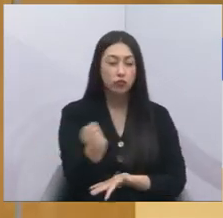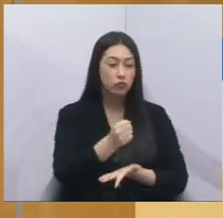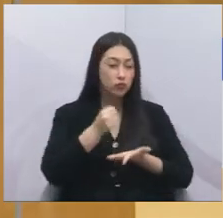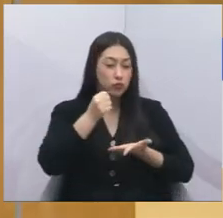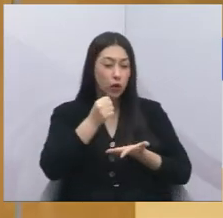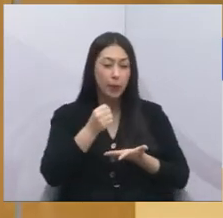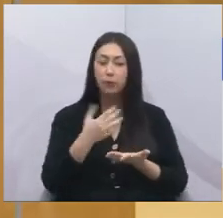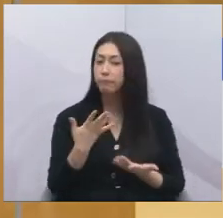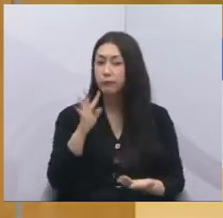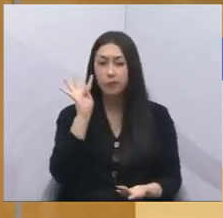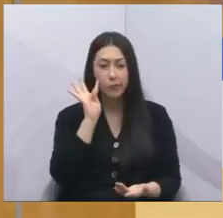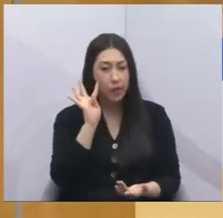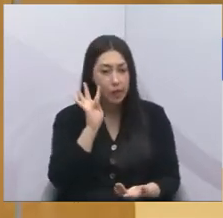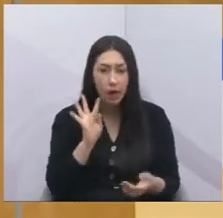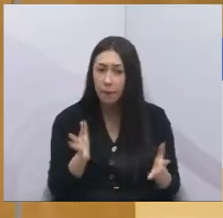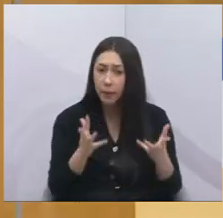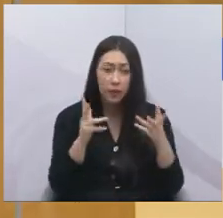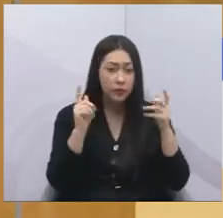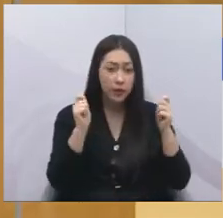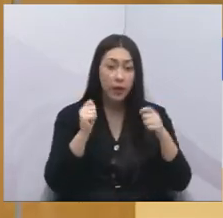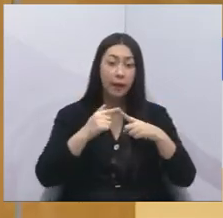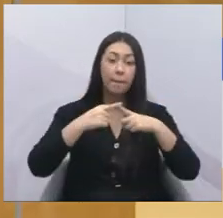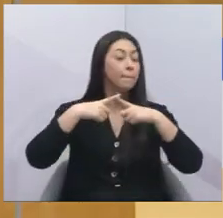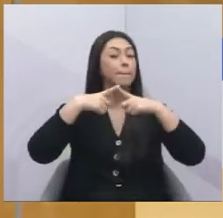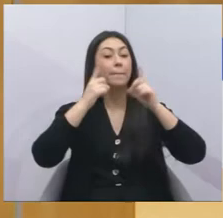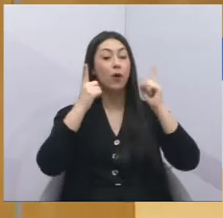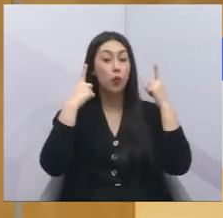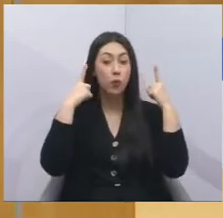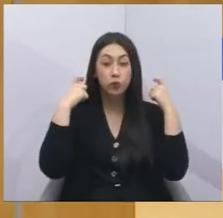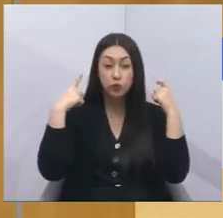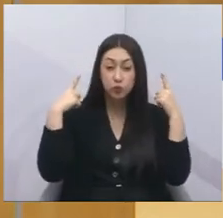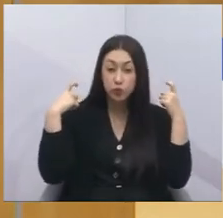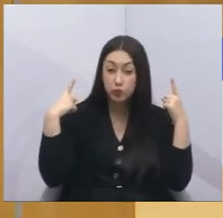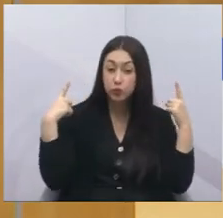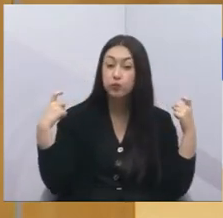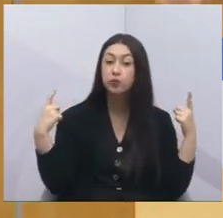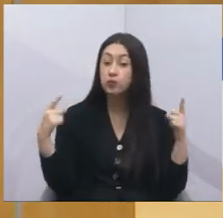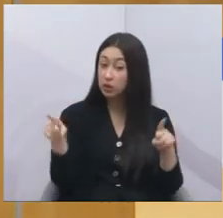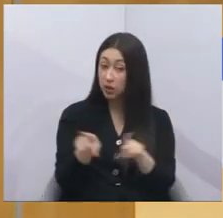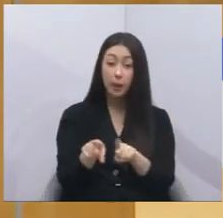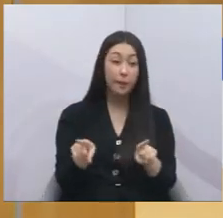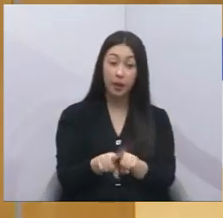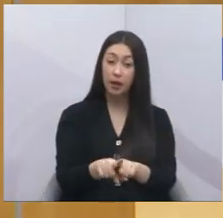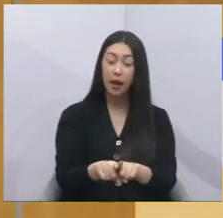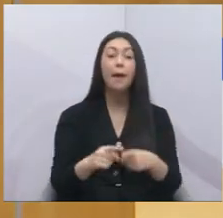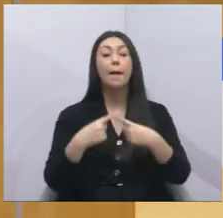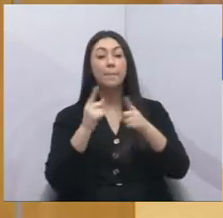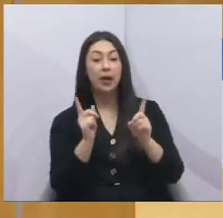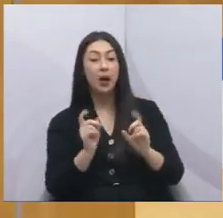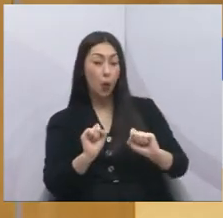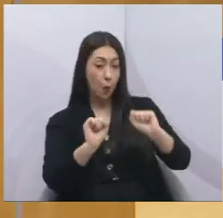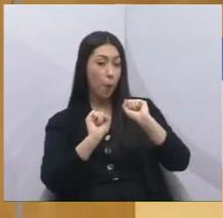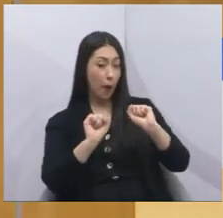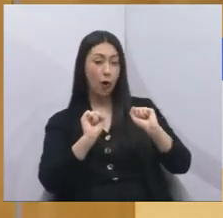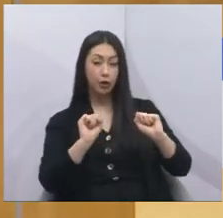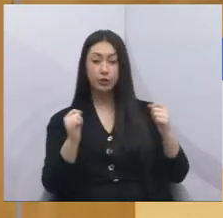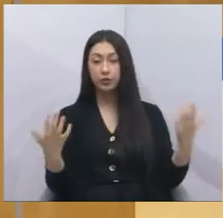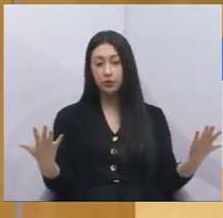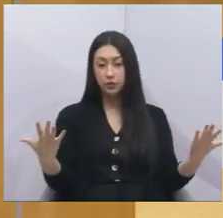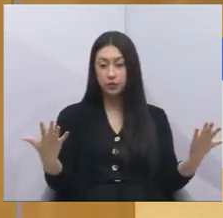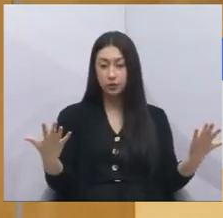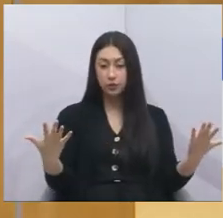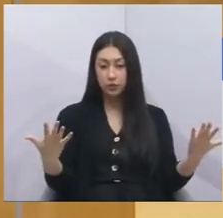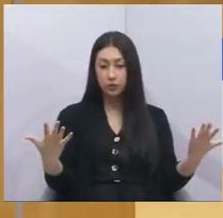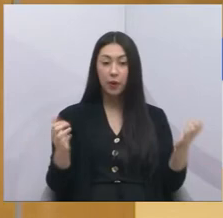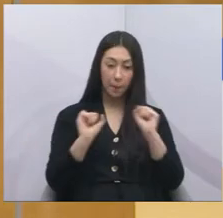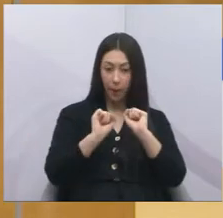sobre... Legal, maravilha. Mas o barulho que aquele som tava, então aquele som pode ser feito no órgão público.